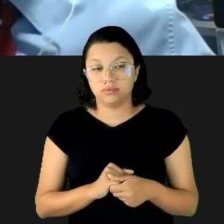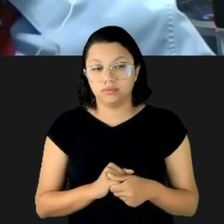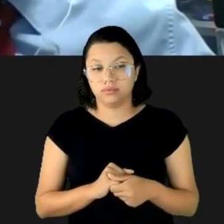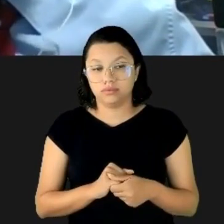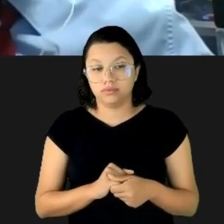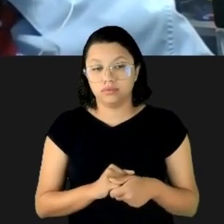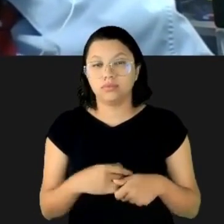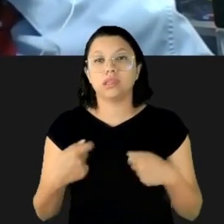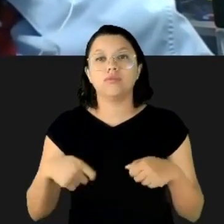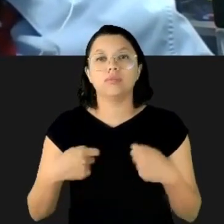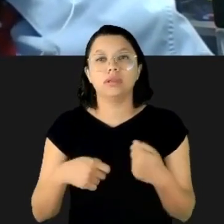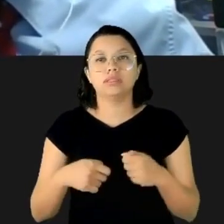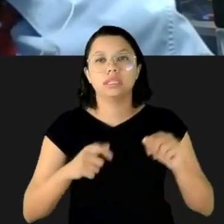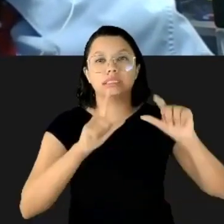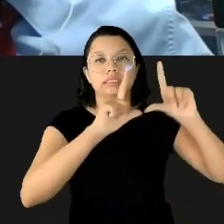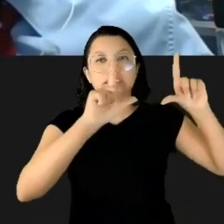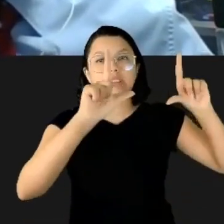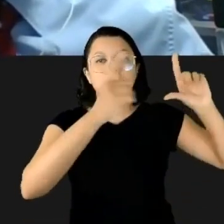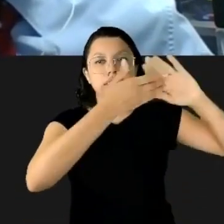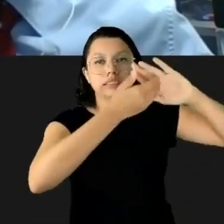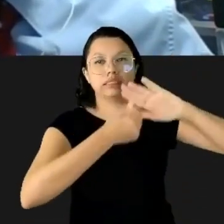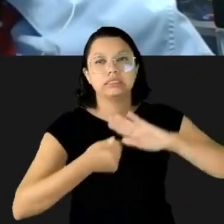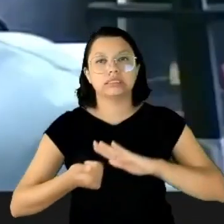eu vou ter que descompartilhar